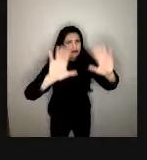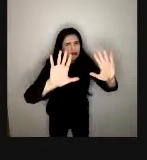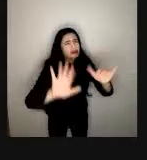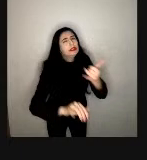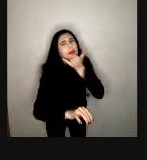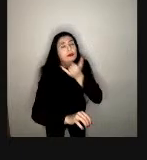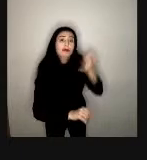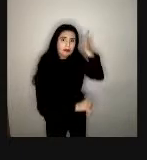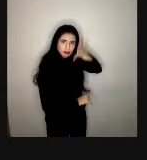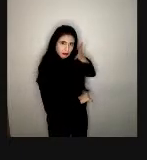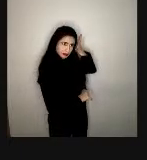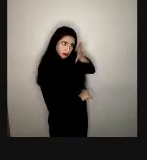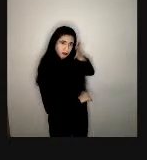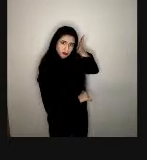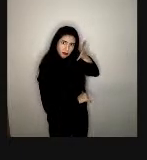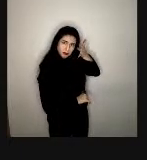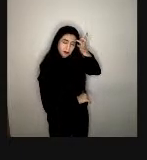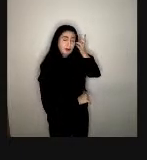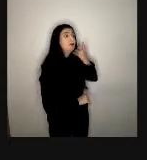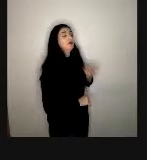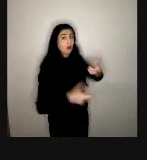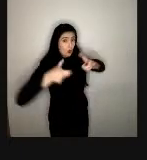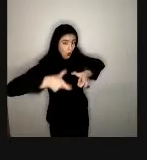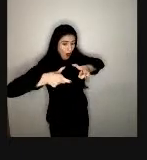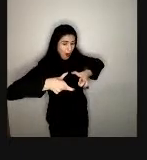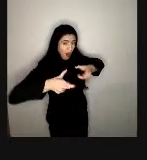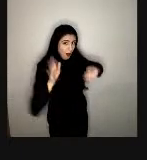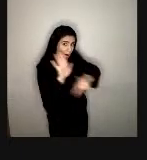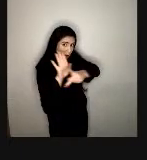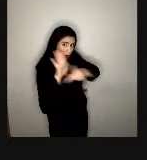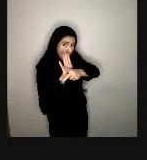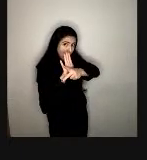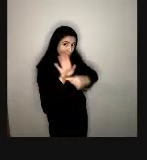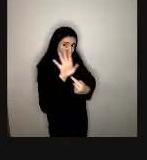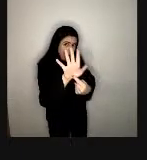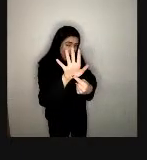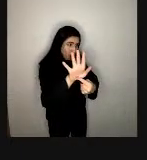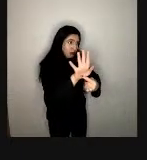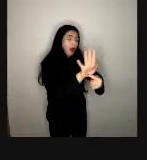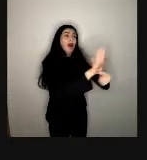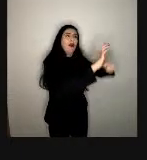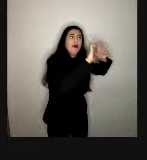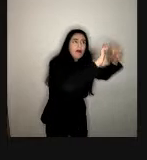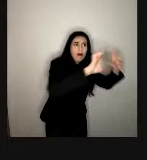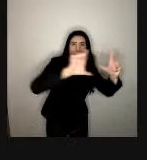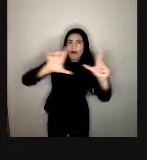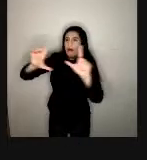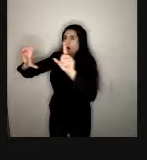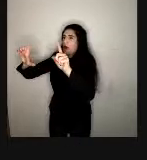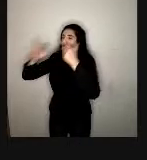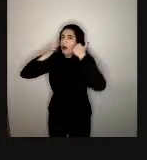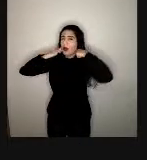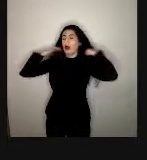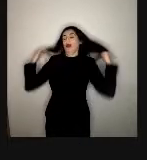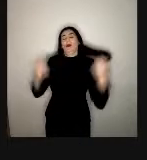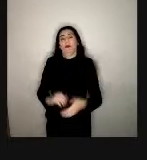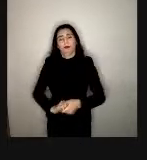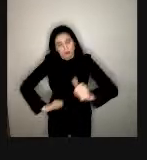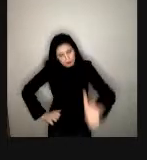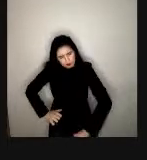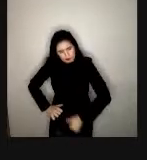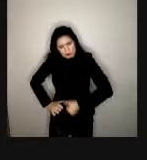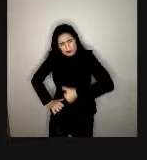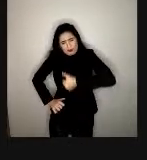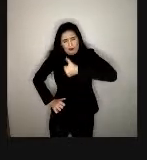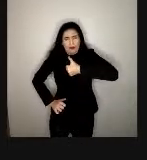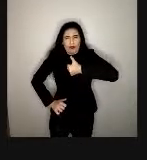na exposição a gente privilegia uma coisa mais delicada, mais para cima, né? Uma visão